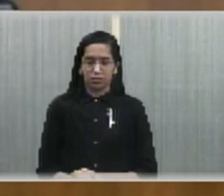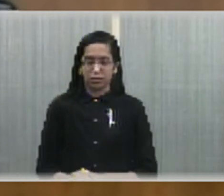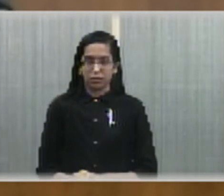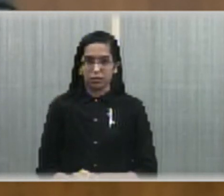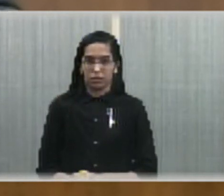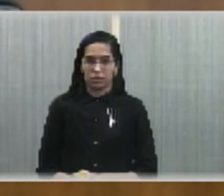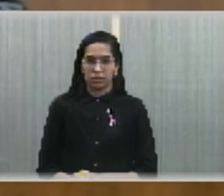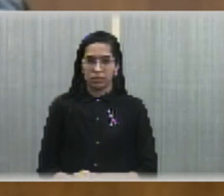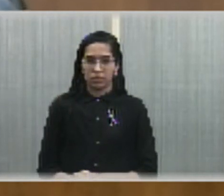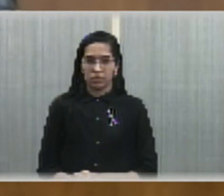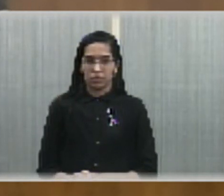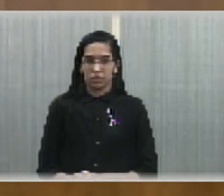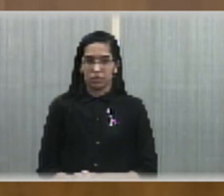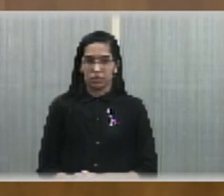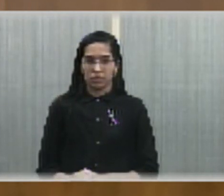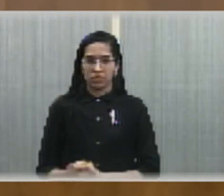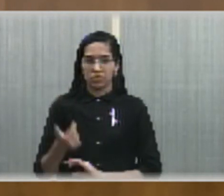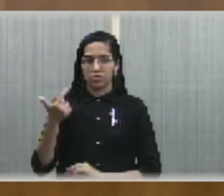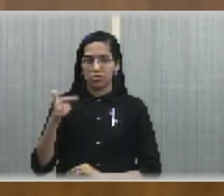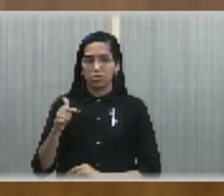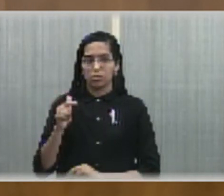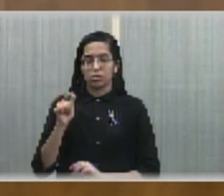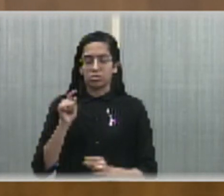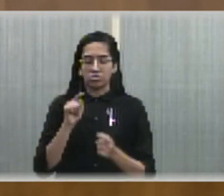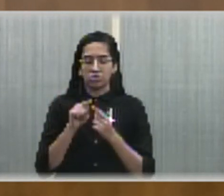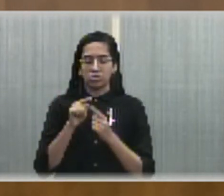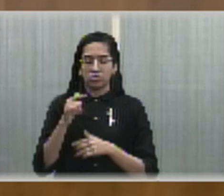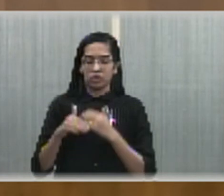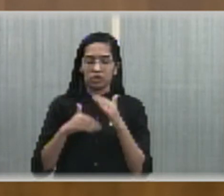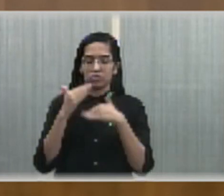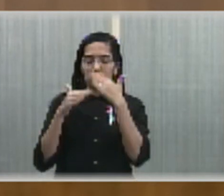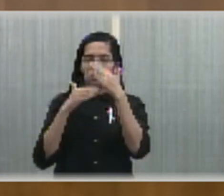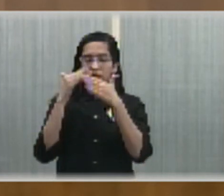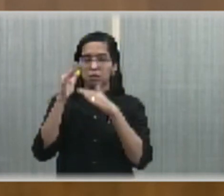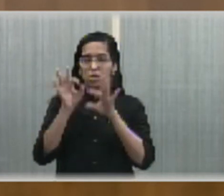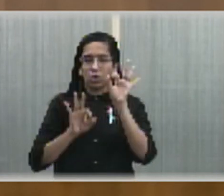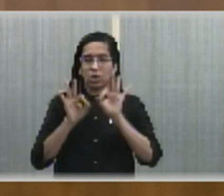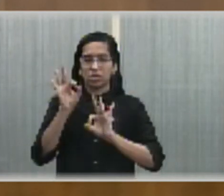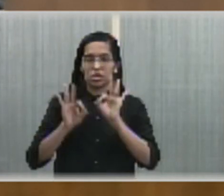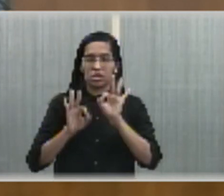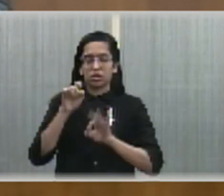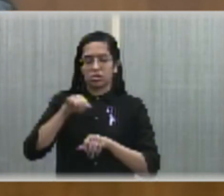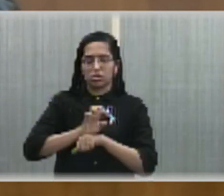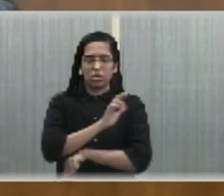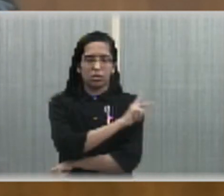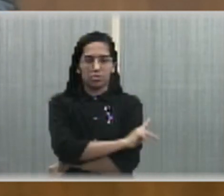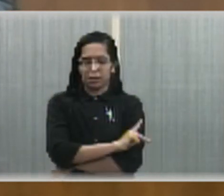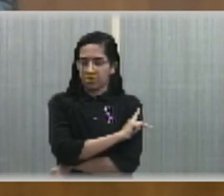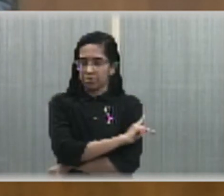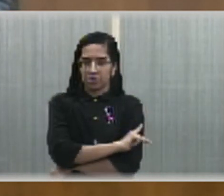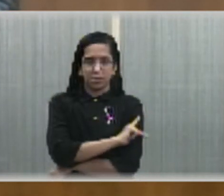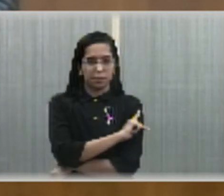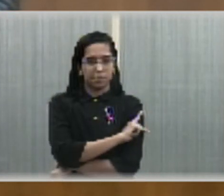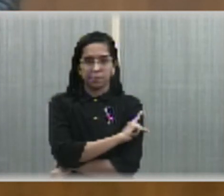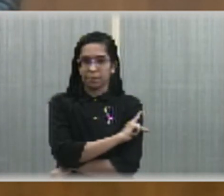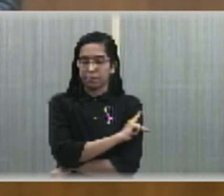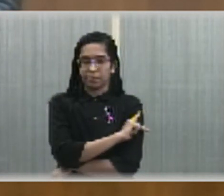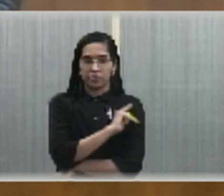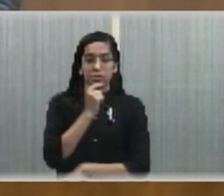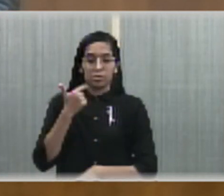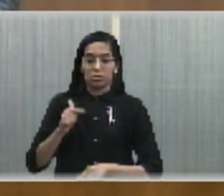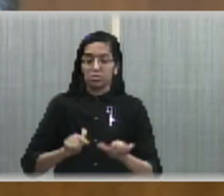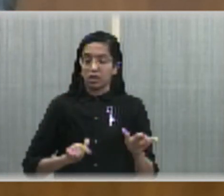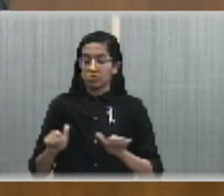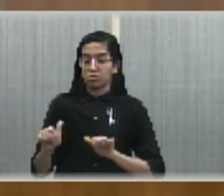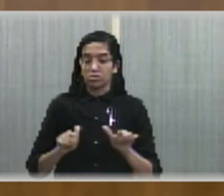Então não há nenhum plano de desenvolvimento para o Estado. Não há nenhum